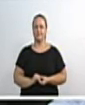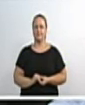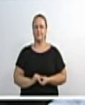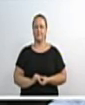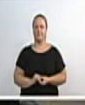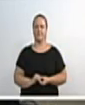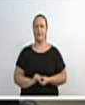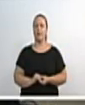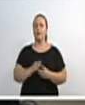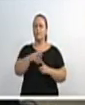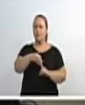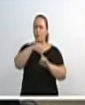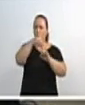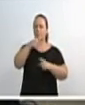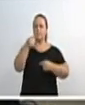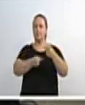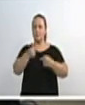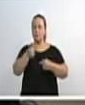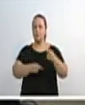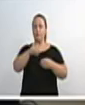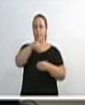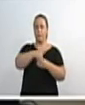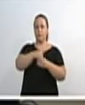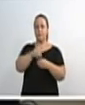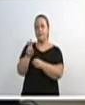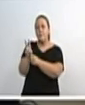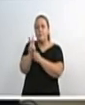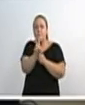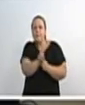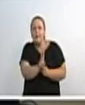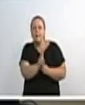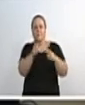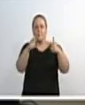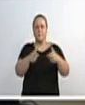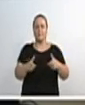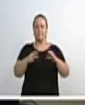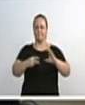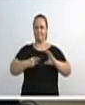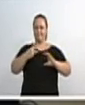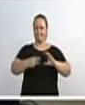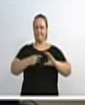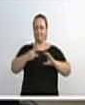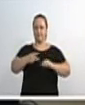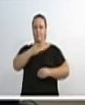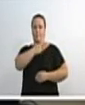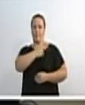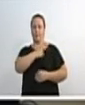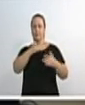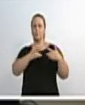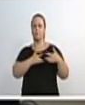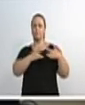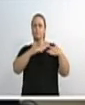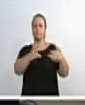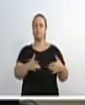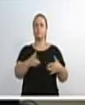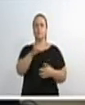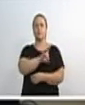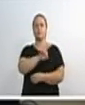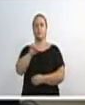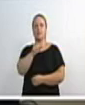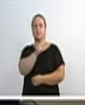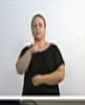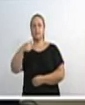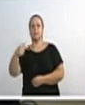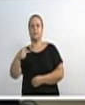Em única discussão e votação, a sessão do plenário ao Partido Solidariedade de Santa Catarina, para o dia 17/2,